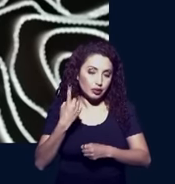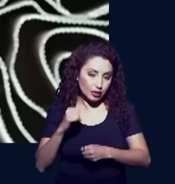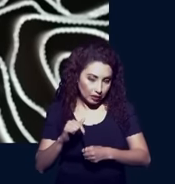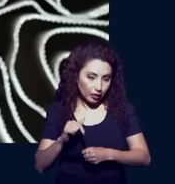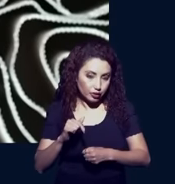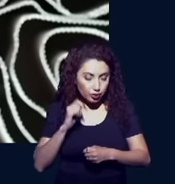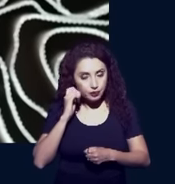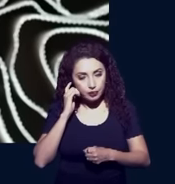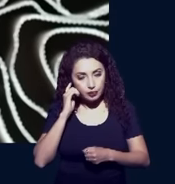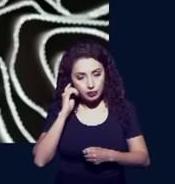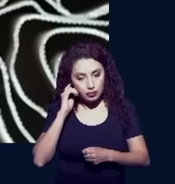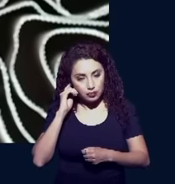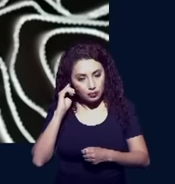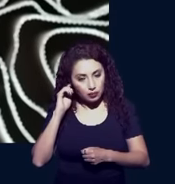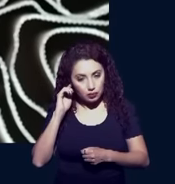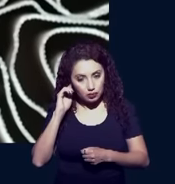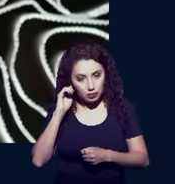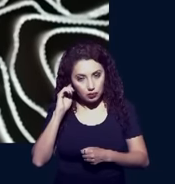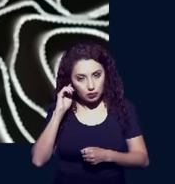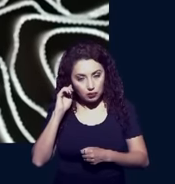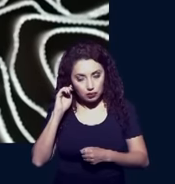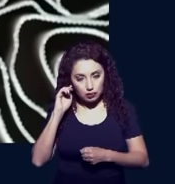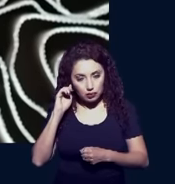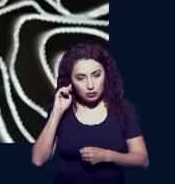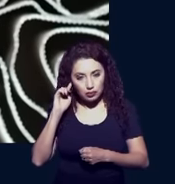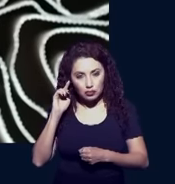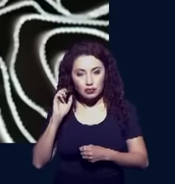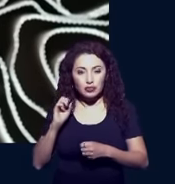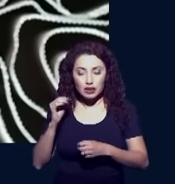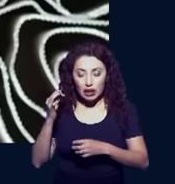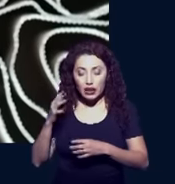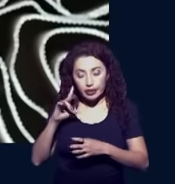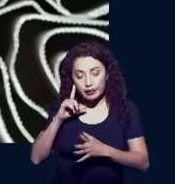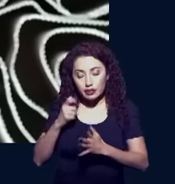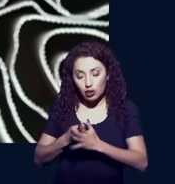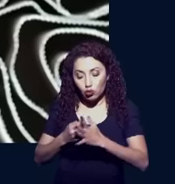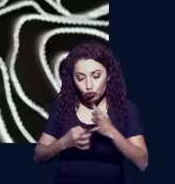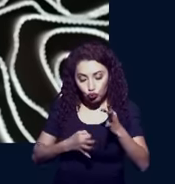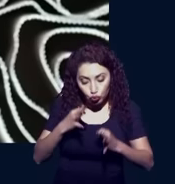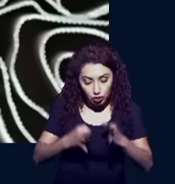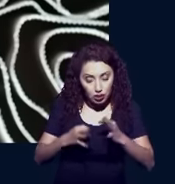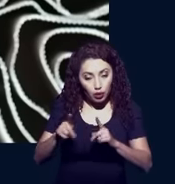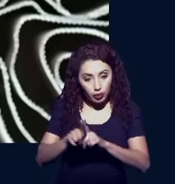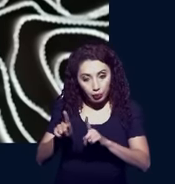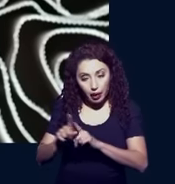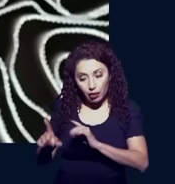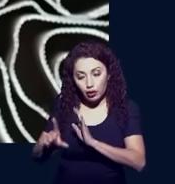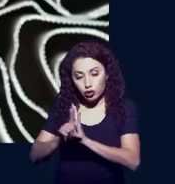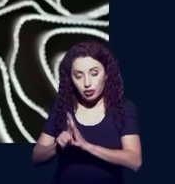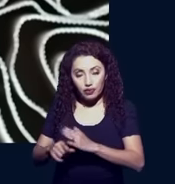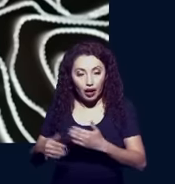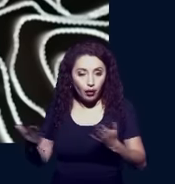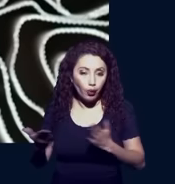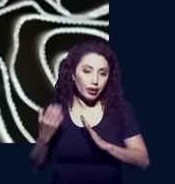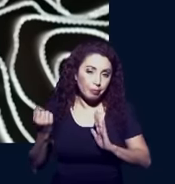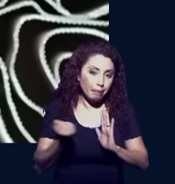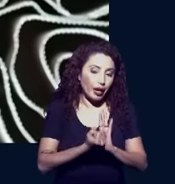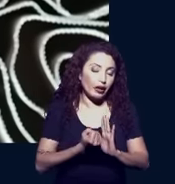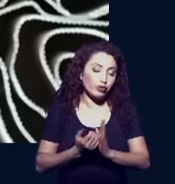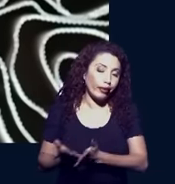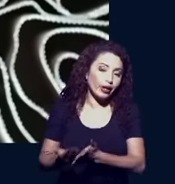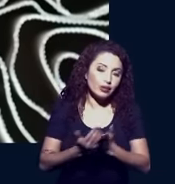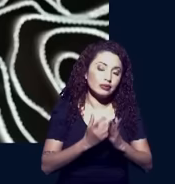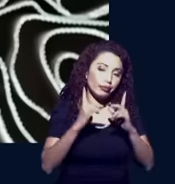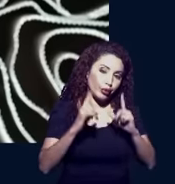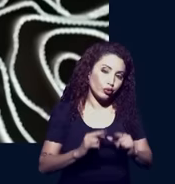eh eh judiciais e legislativas né foram duas eh tão criando No Impacto agora e arrecadação Tá vindo um pouco menor em